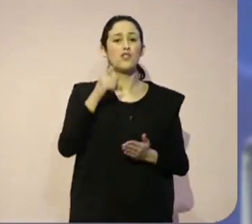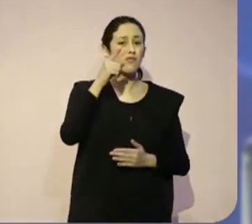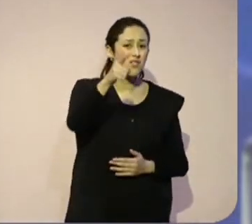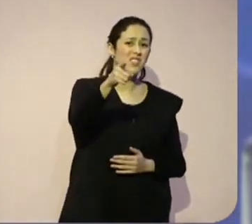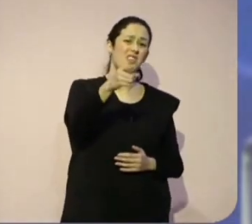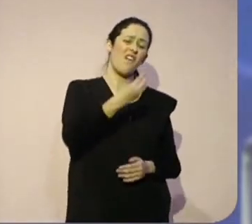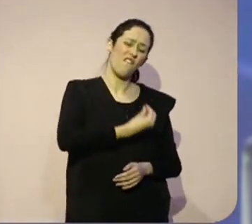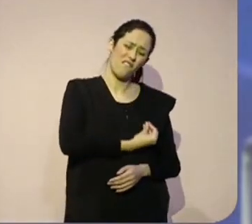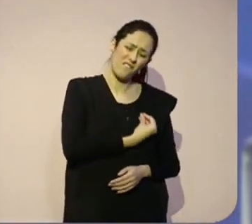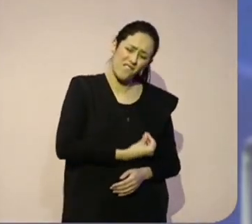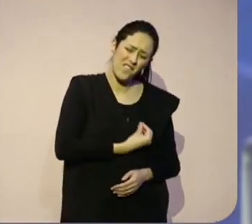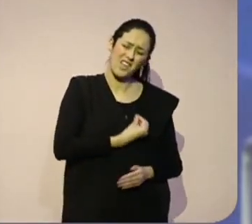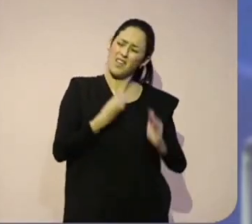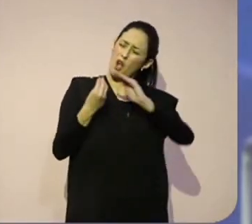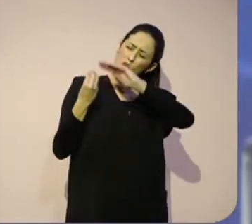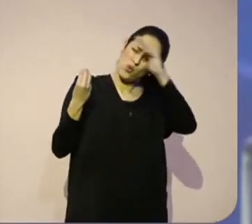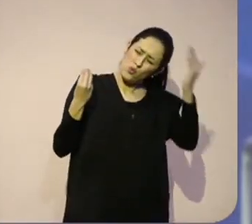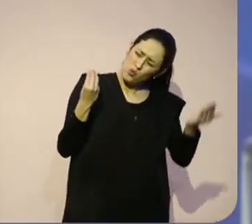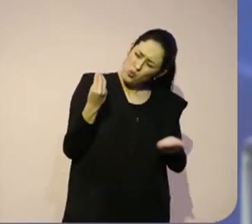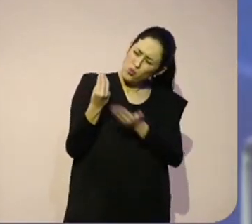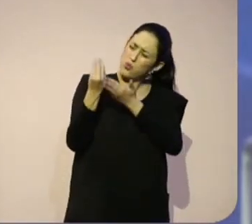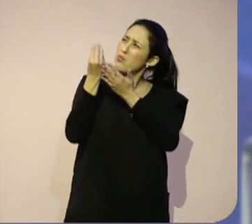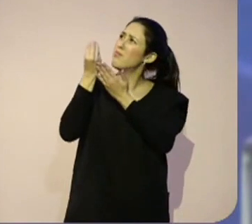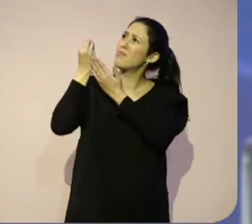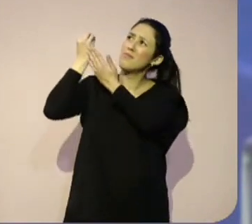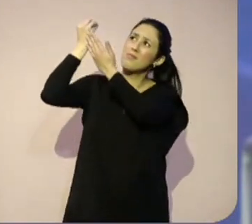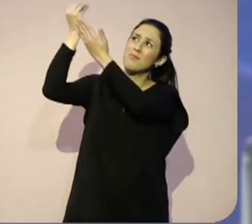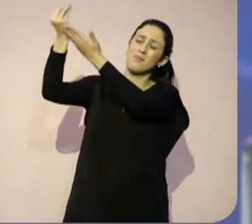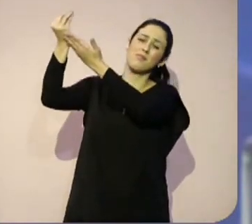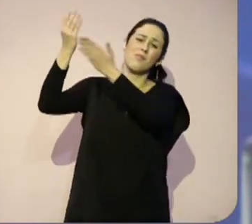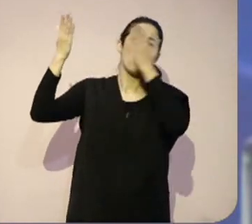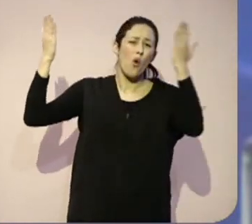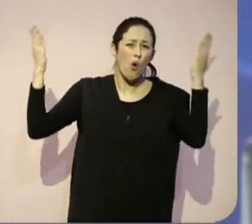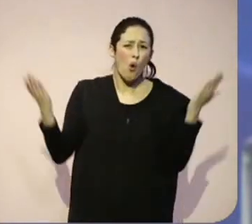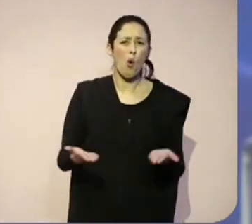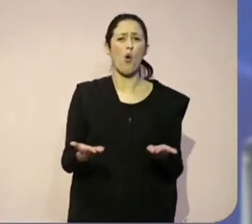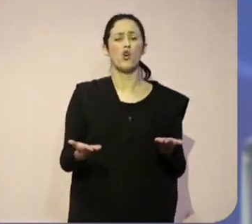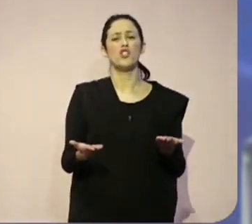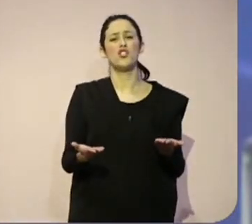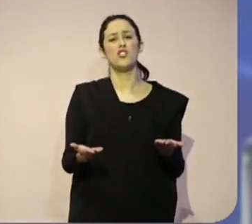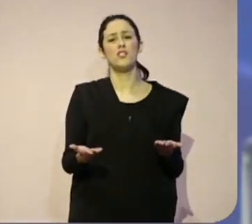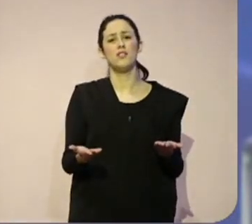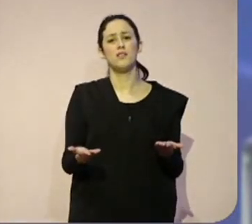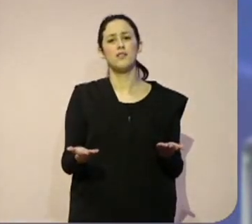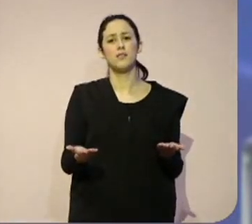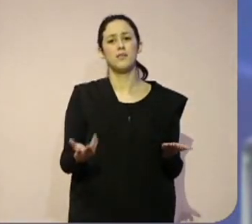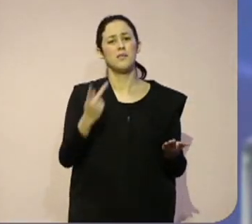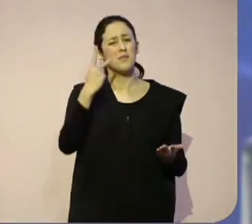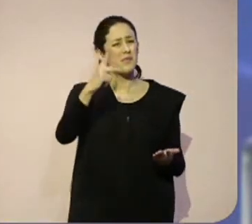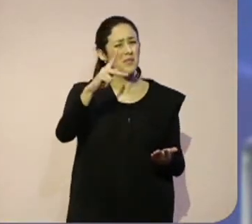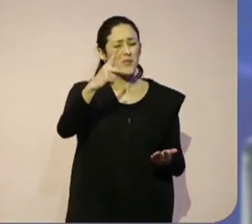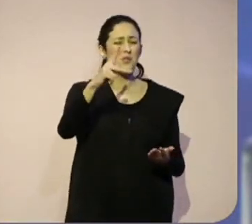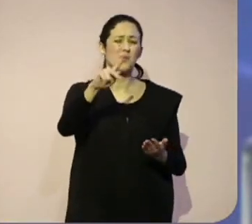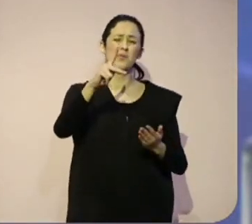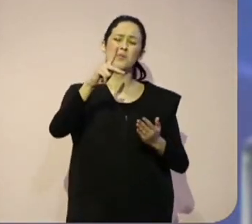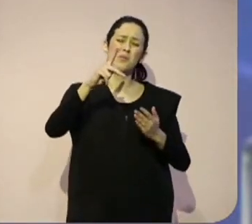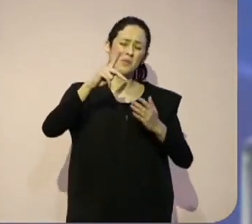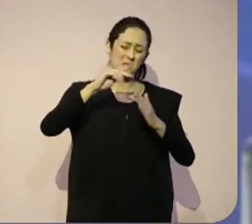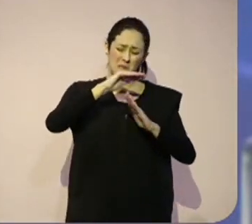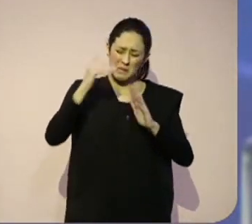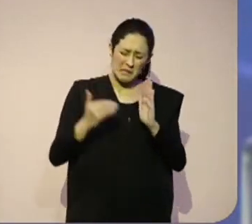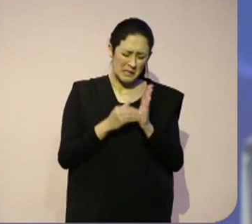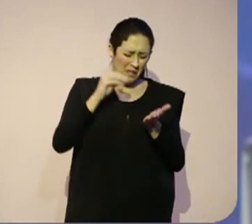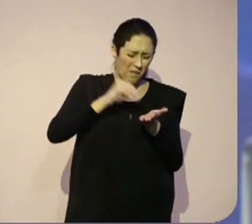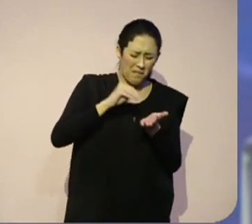toda a sua história nas mãos dele. Ele quer que hoje você entregue todas as suas necessidades na mão